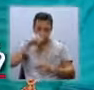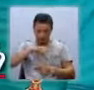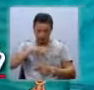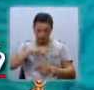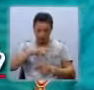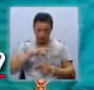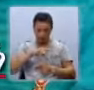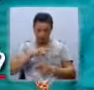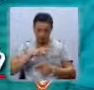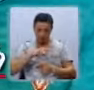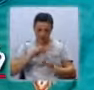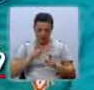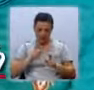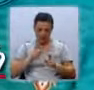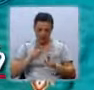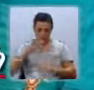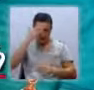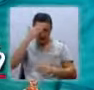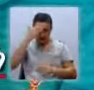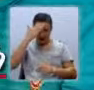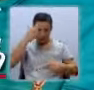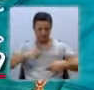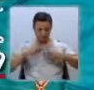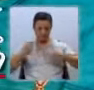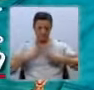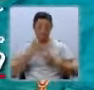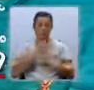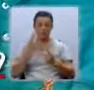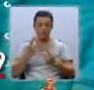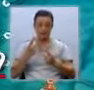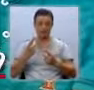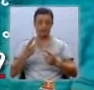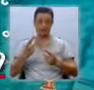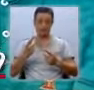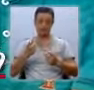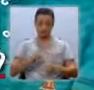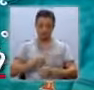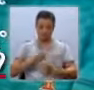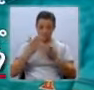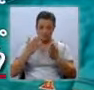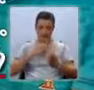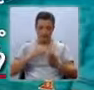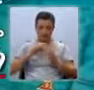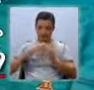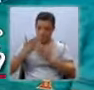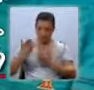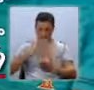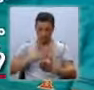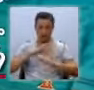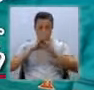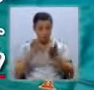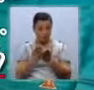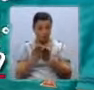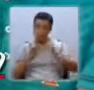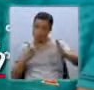exigente é ele eu acho que sou eu até por porque muitas vezes eu quero passe para mim para eu fazer o